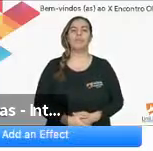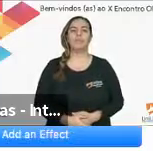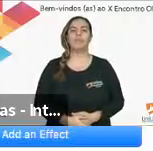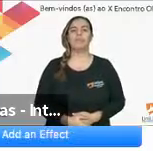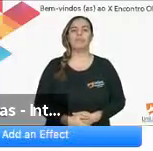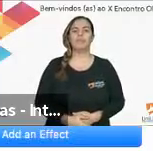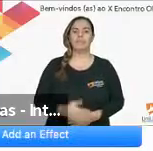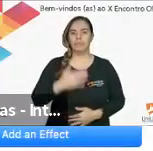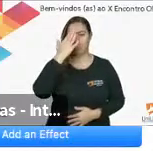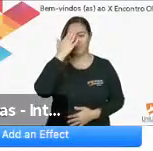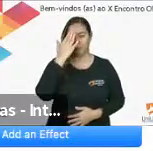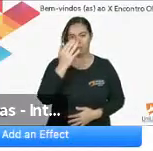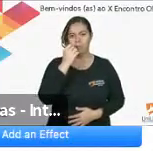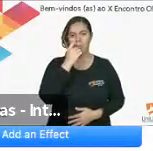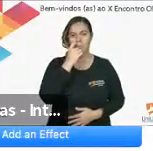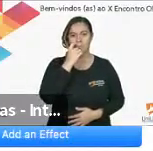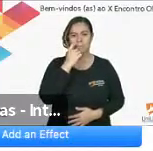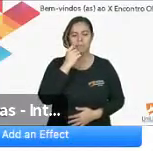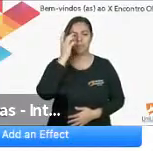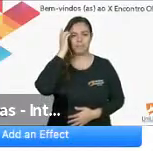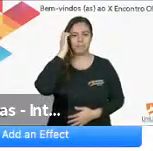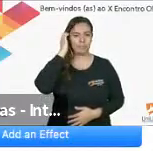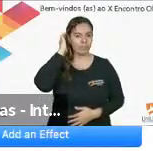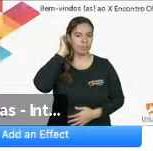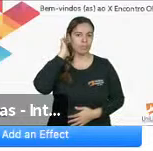Muito obrigado.